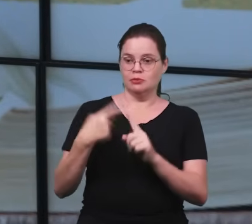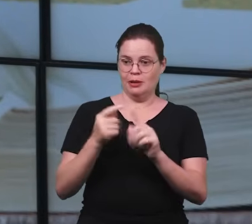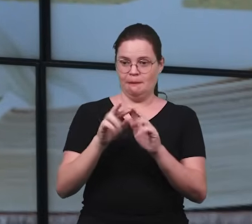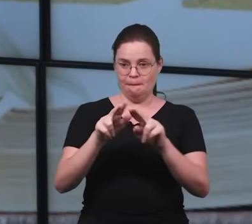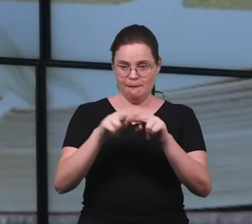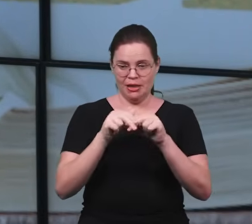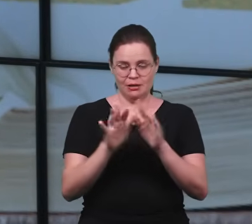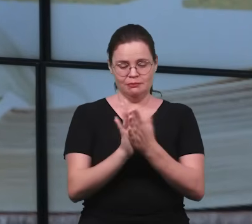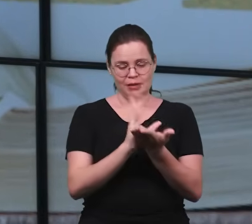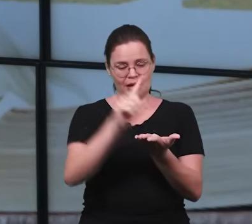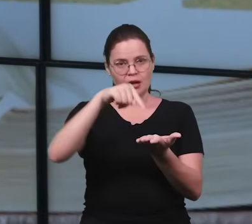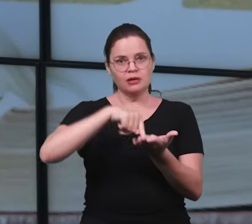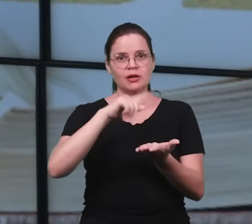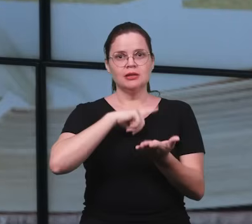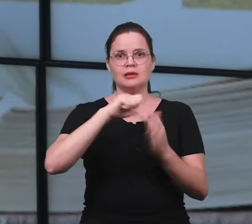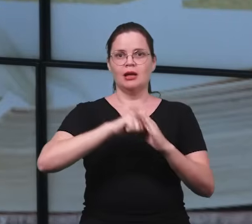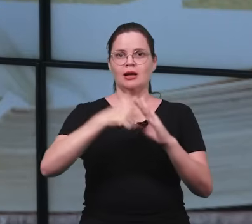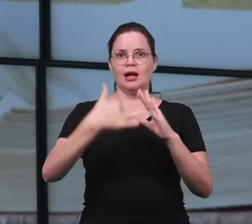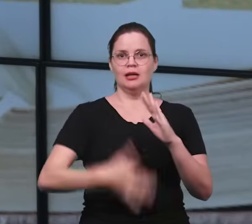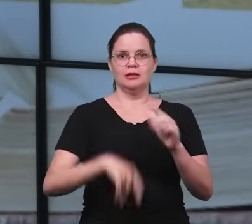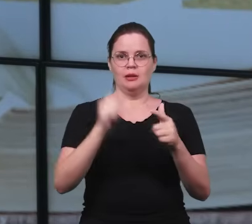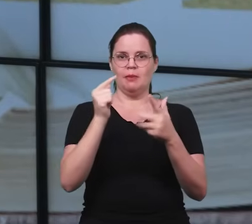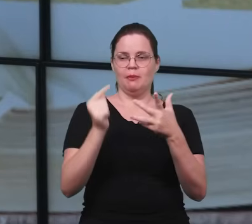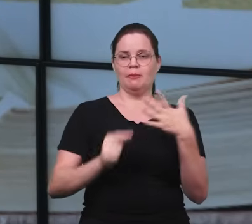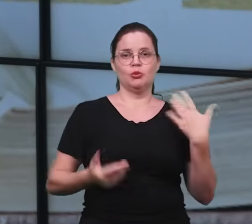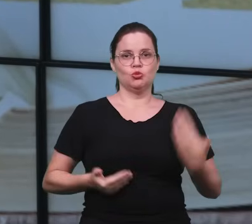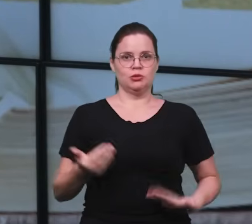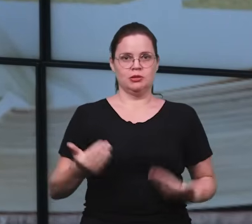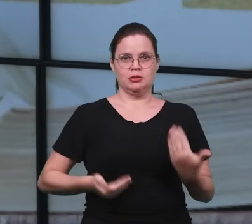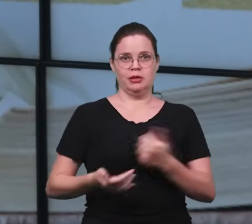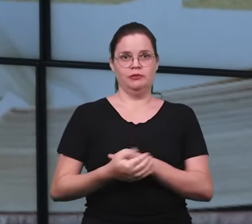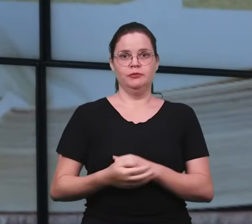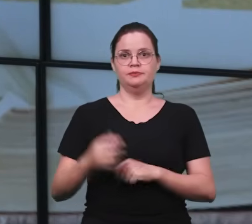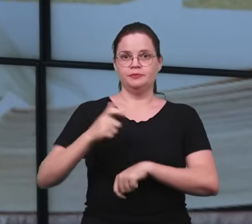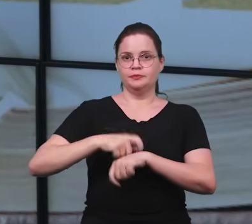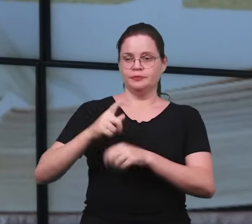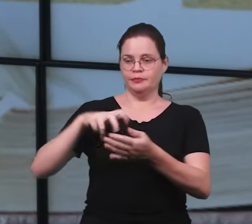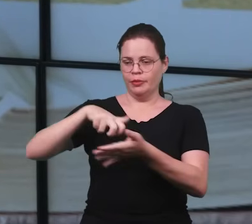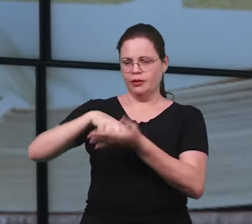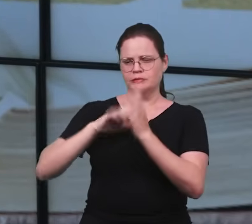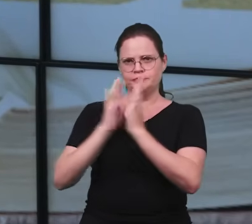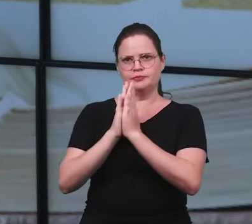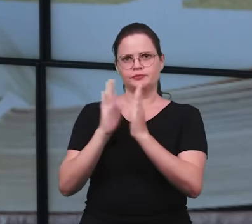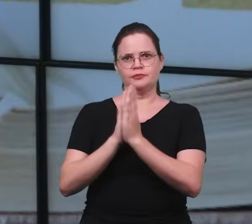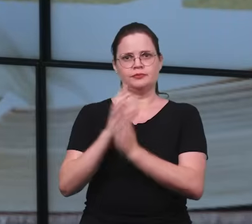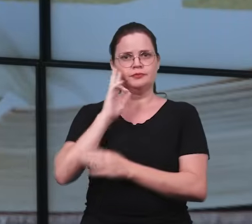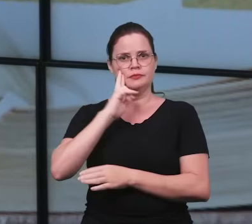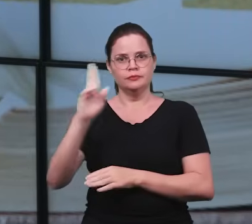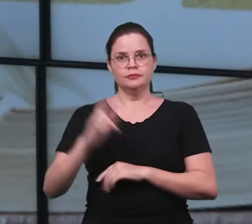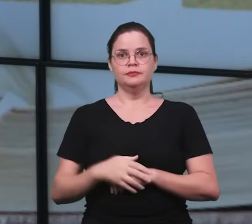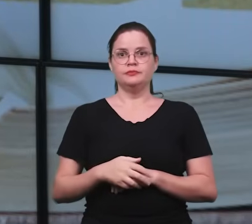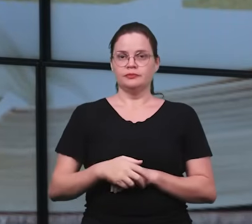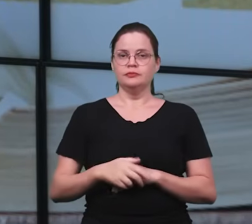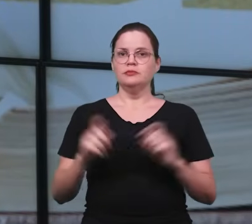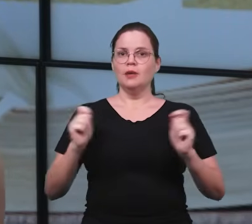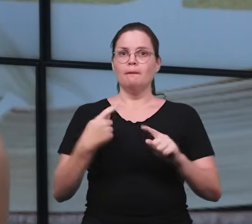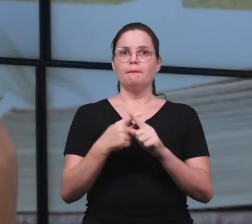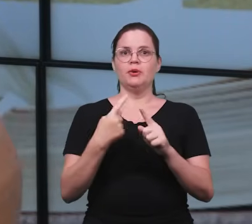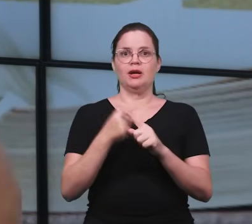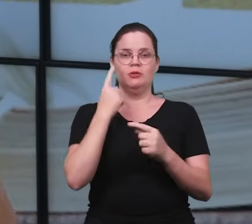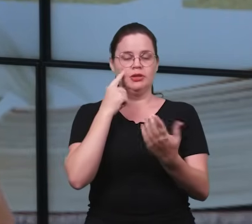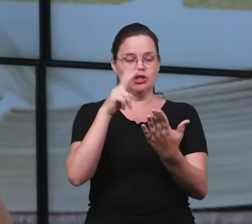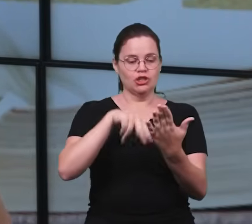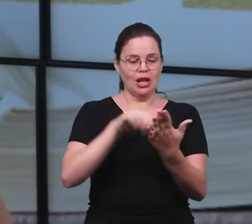Deus estão todas as características. A orar ao Senhor, porque a palavra de Deus é um espelho para nós, e quando nós